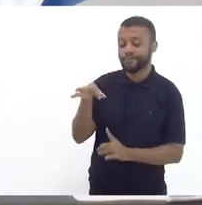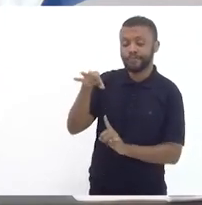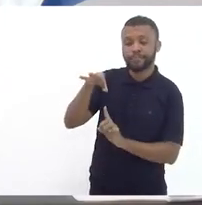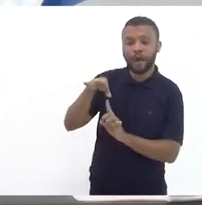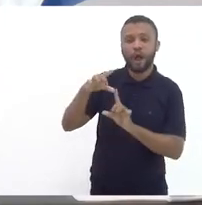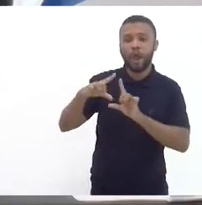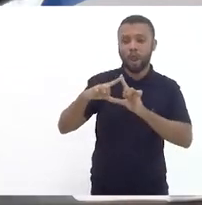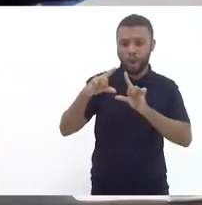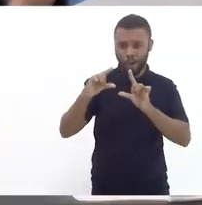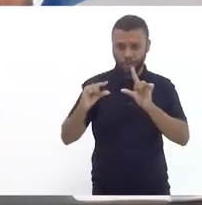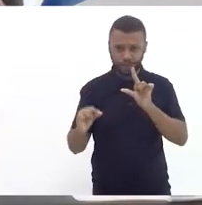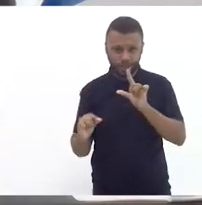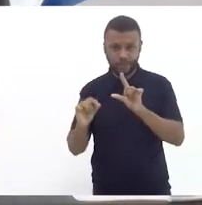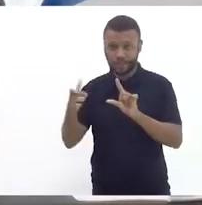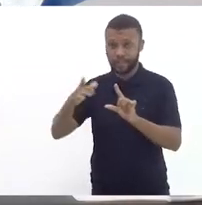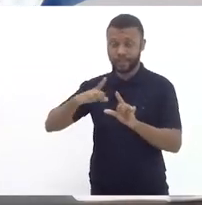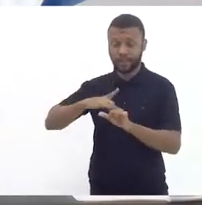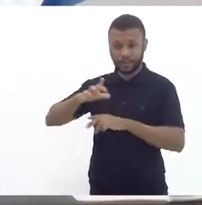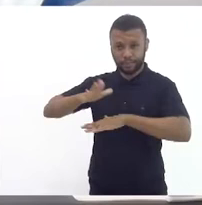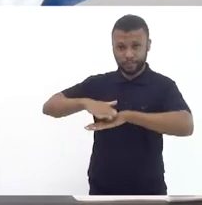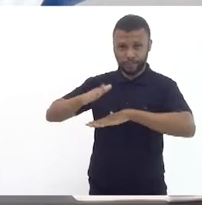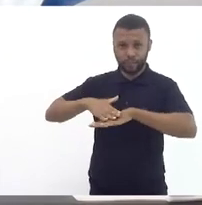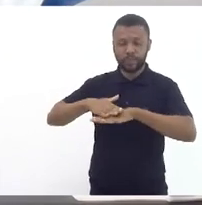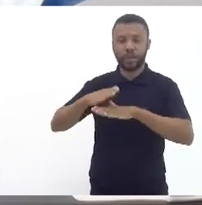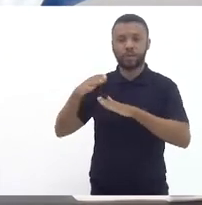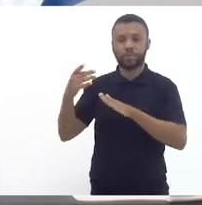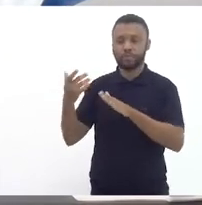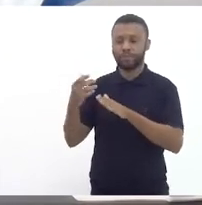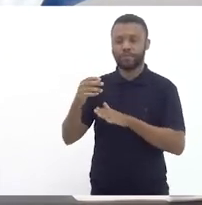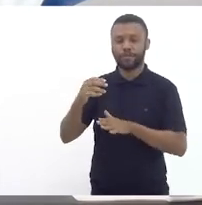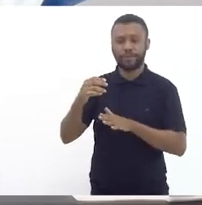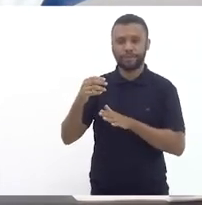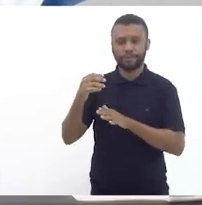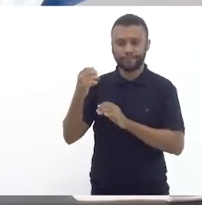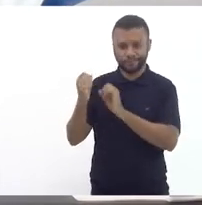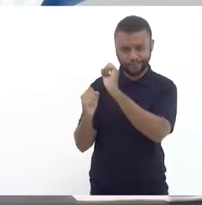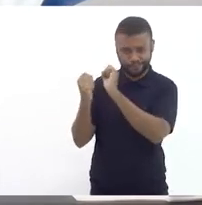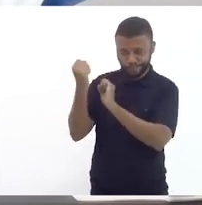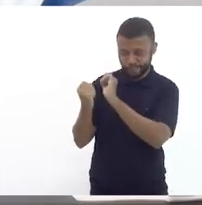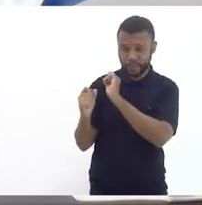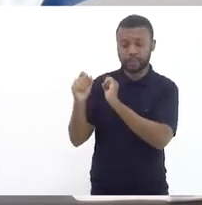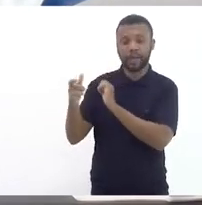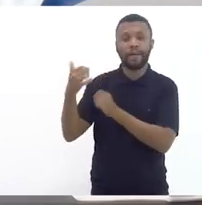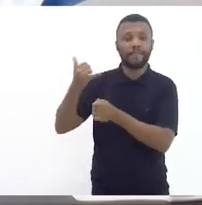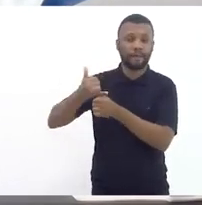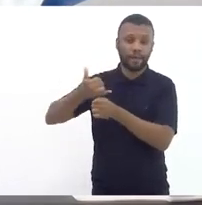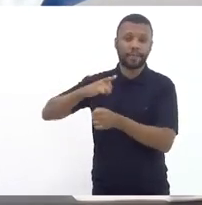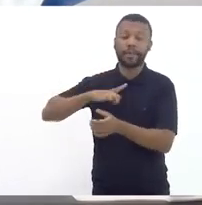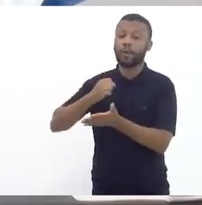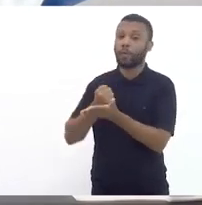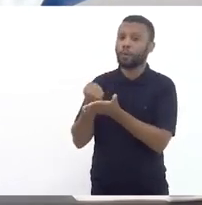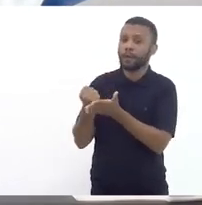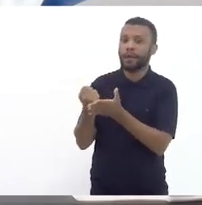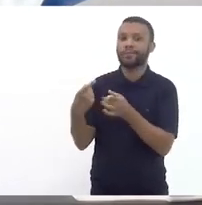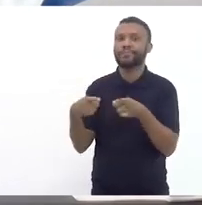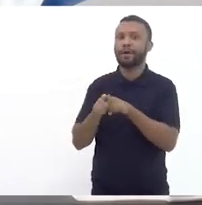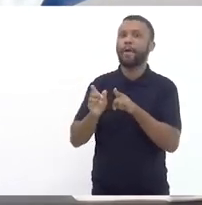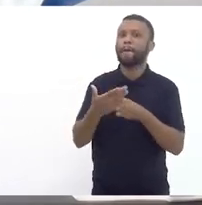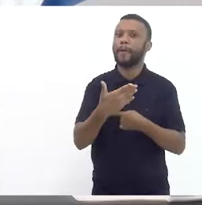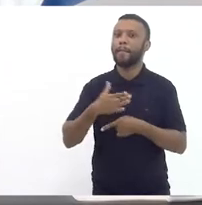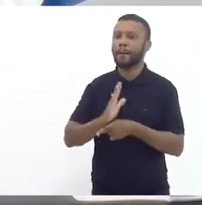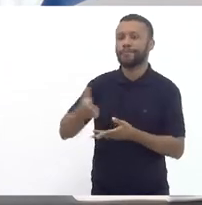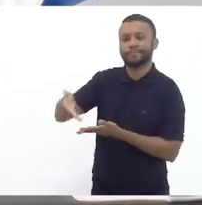mencionada, que é a detentora do patrimônio ferroviário, não é isso? Ela tem um convênio de colaboração, de cooperação técnica com a